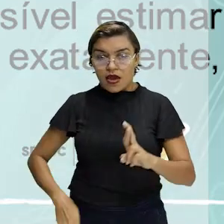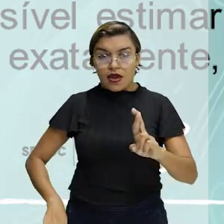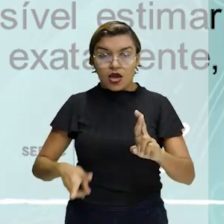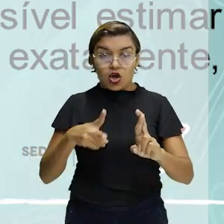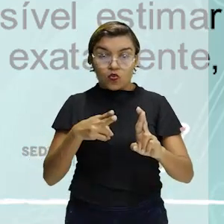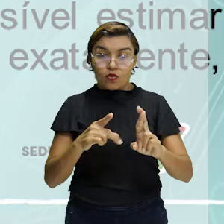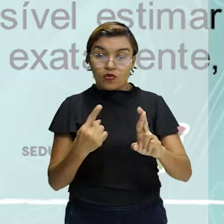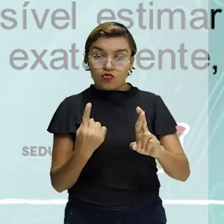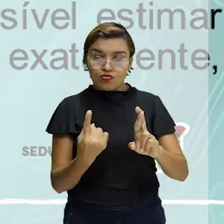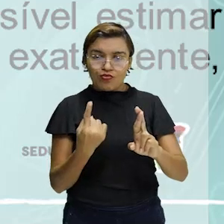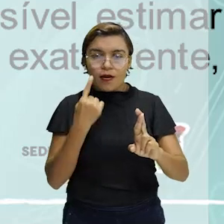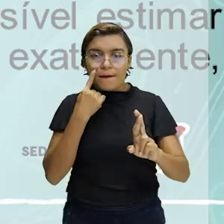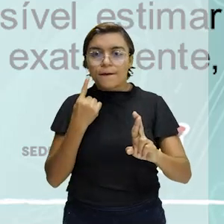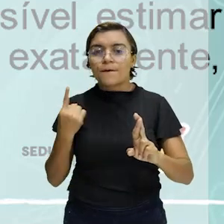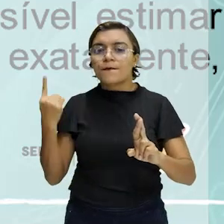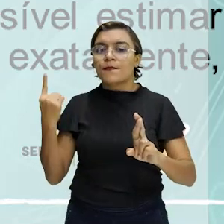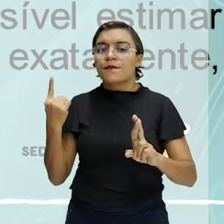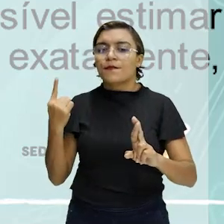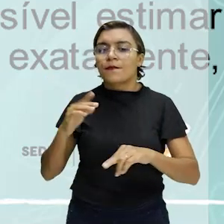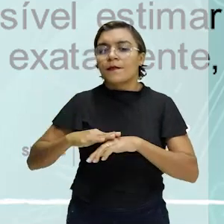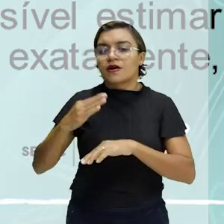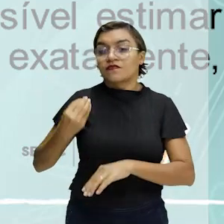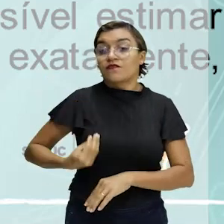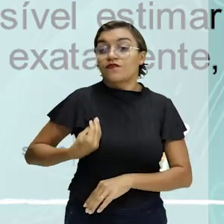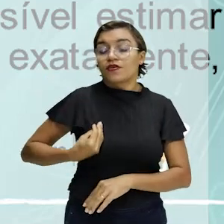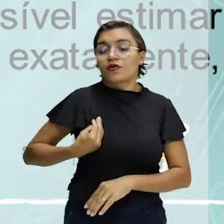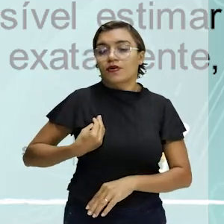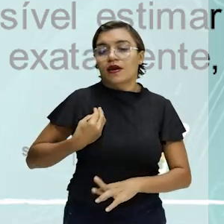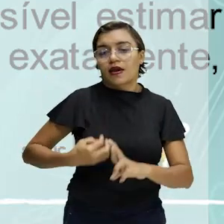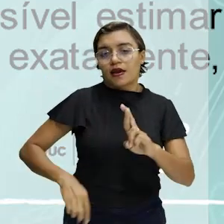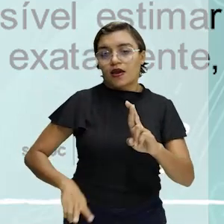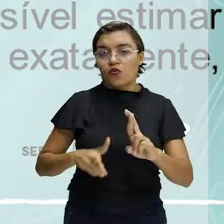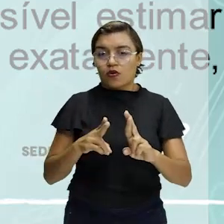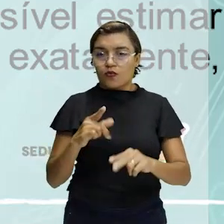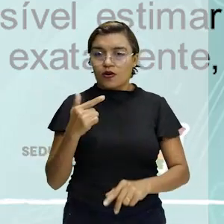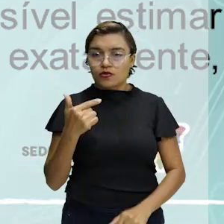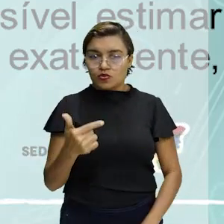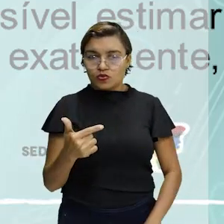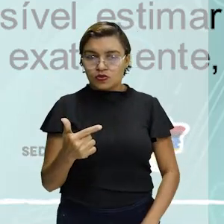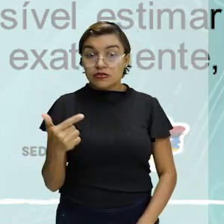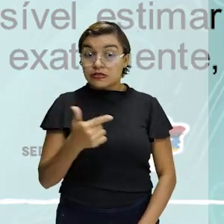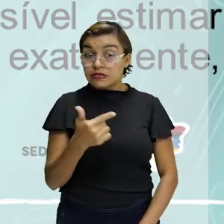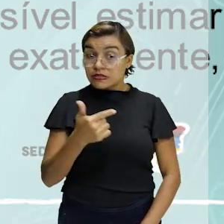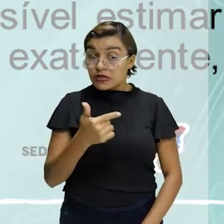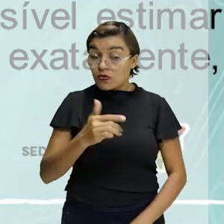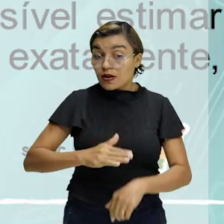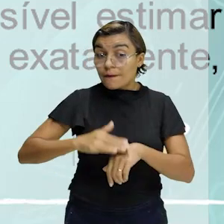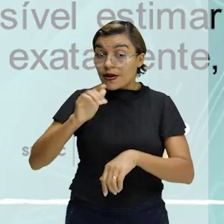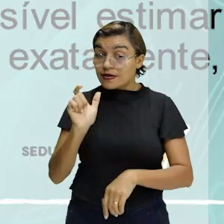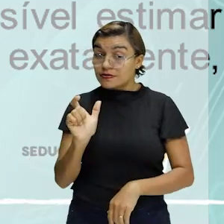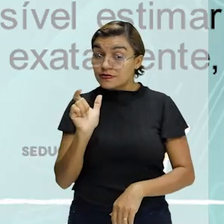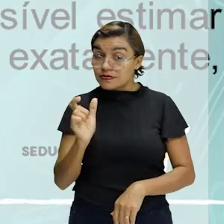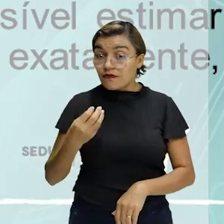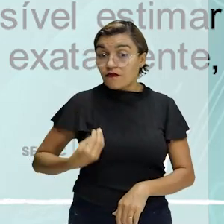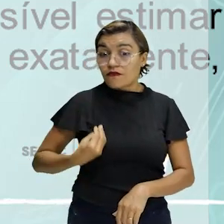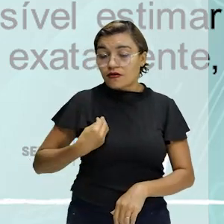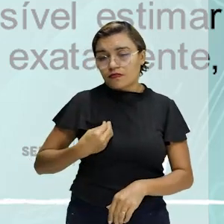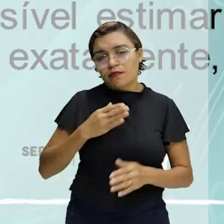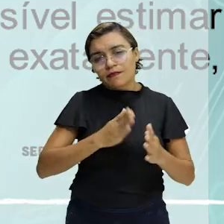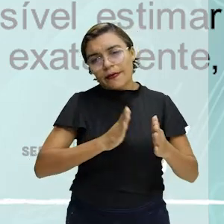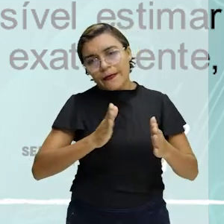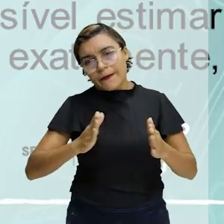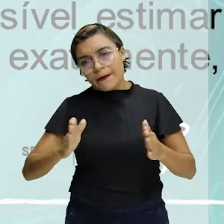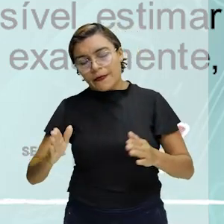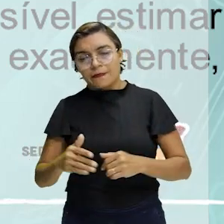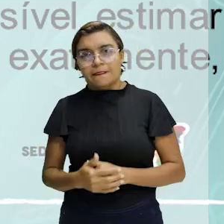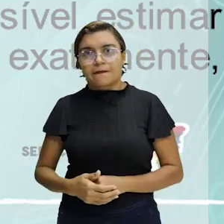a palavra mais, no caso, vai ser a palavra mais frequente. R igual a 2 para a segunda palavra mais frequente, e assim